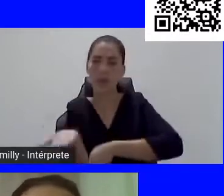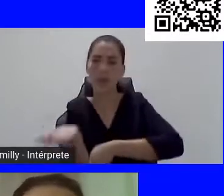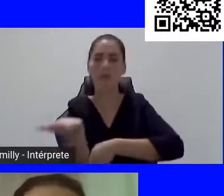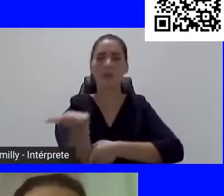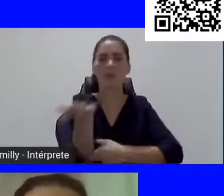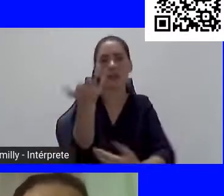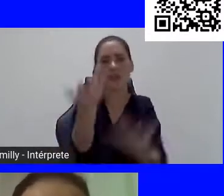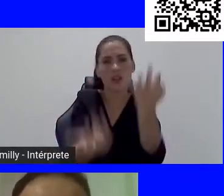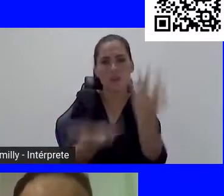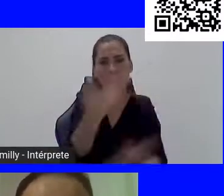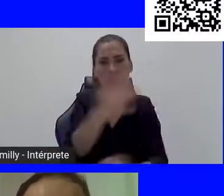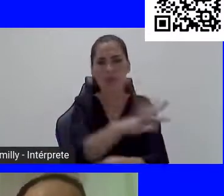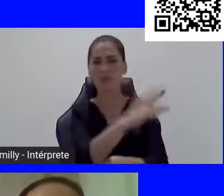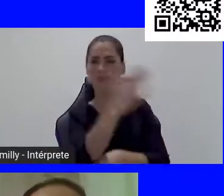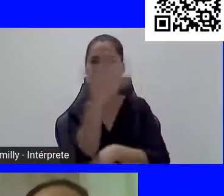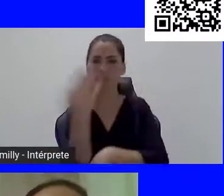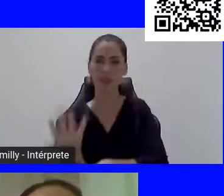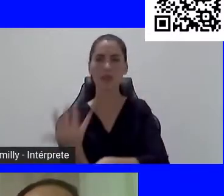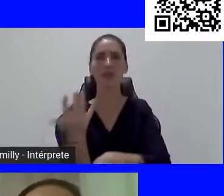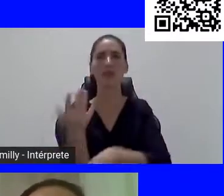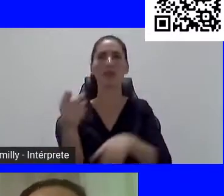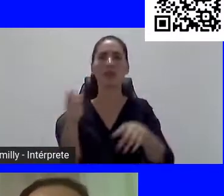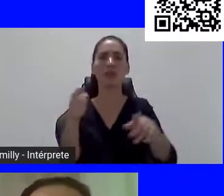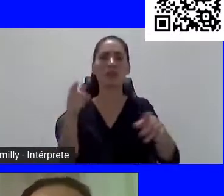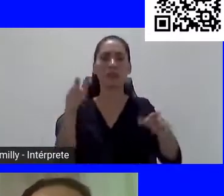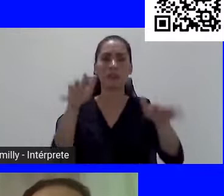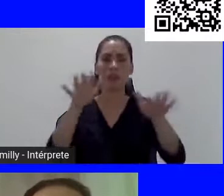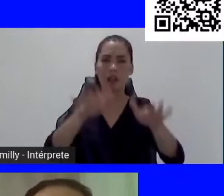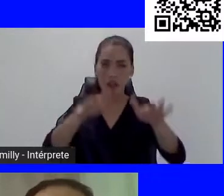pressão internacional, né?